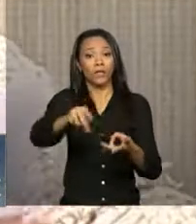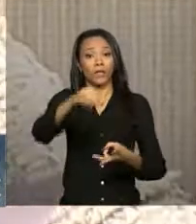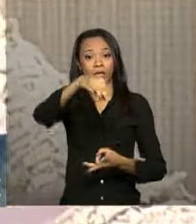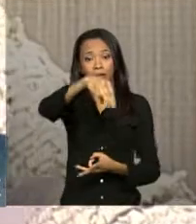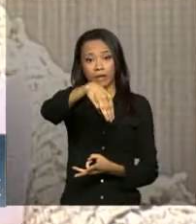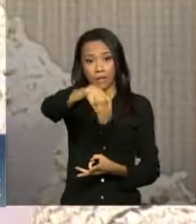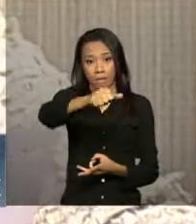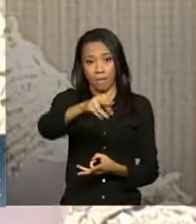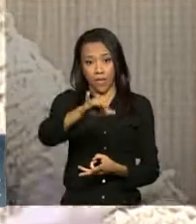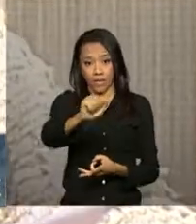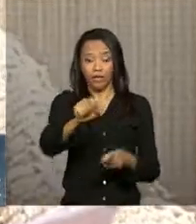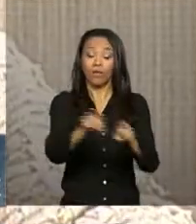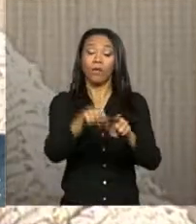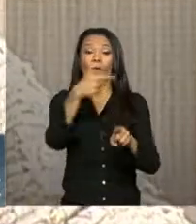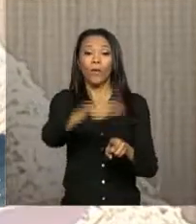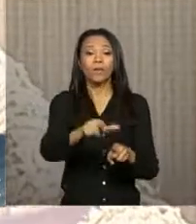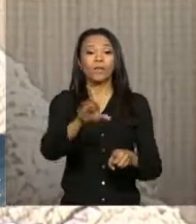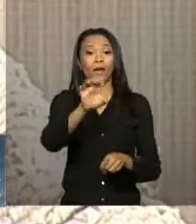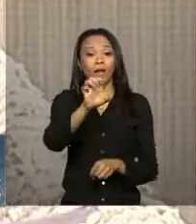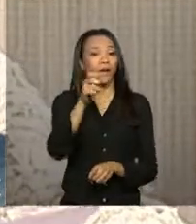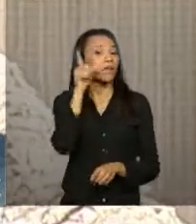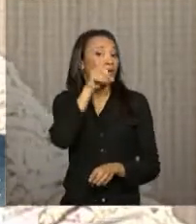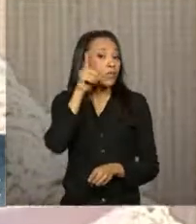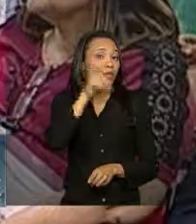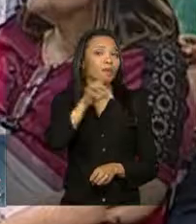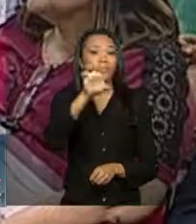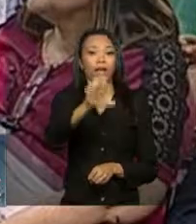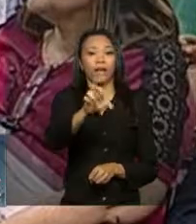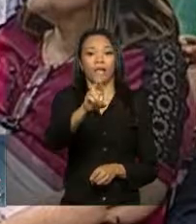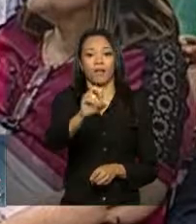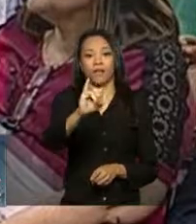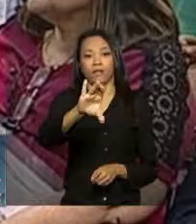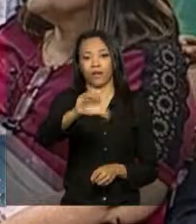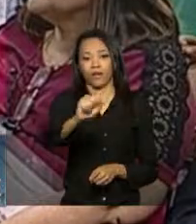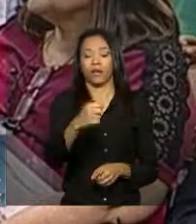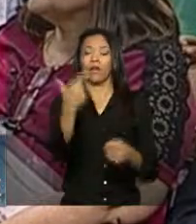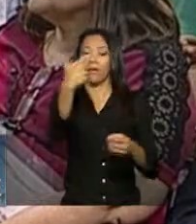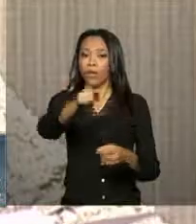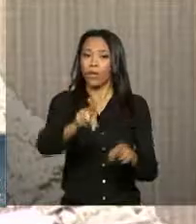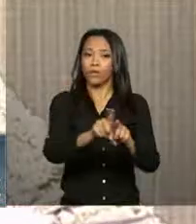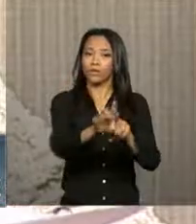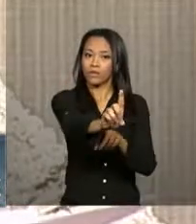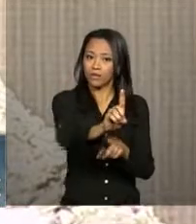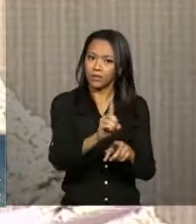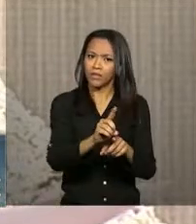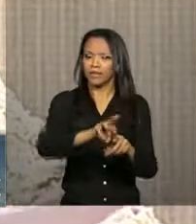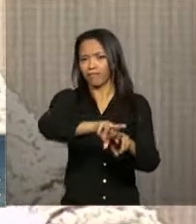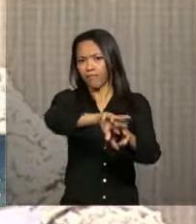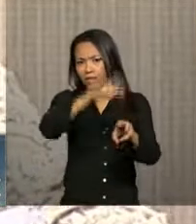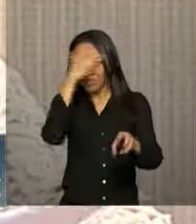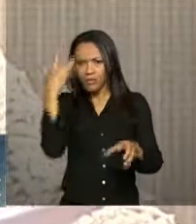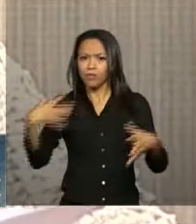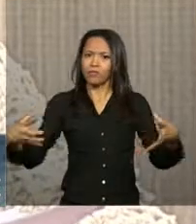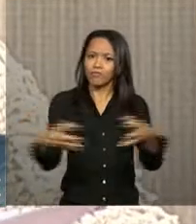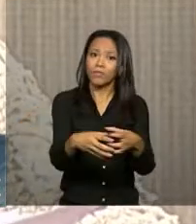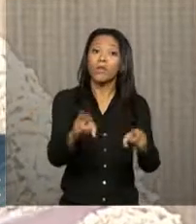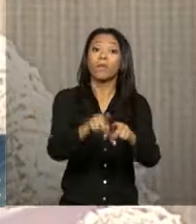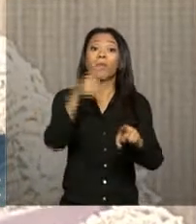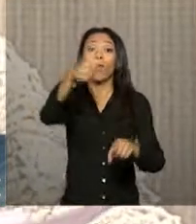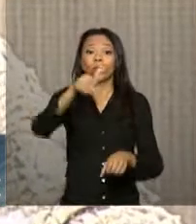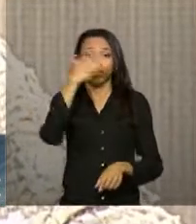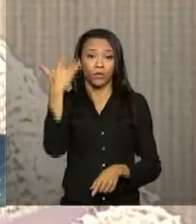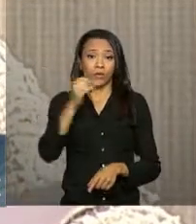érika kokay querida parceira wellington da silva do fórum nacional de direito das crianças e adolescentes a isa de oliveira